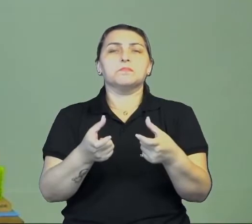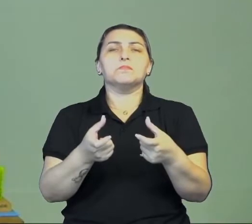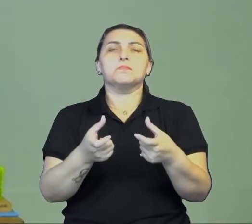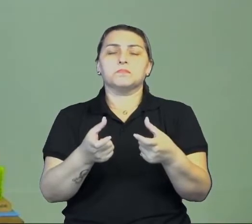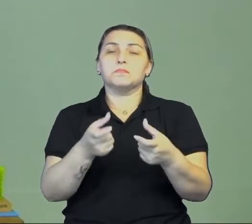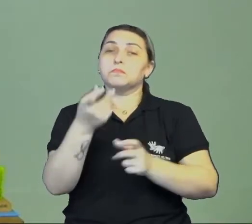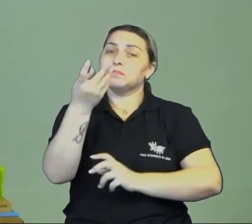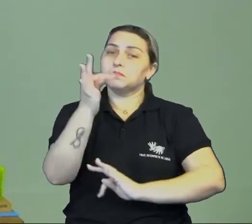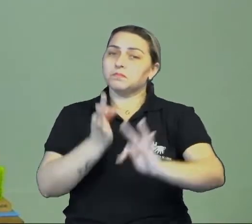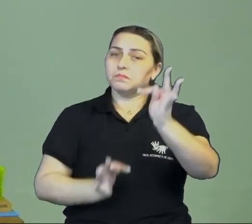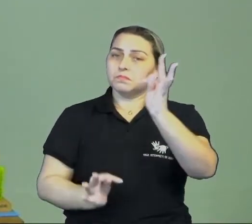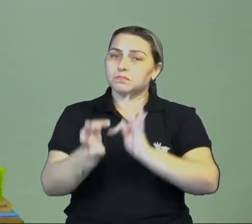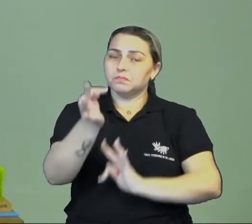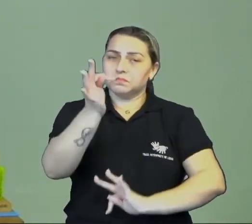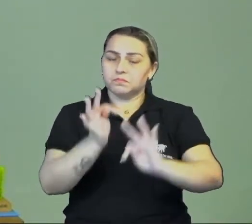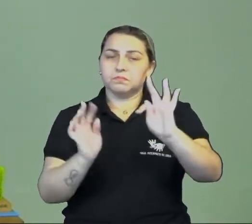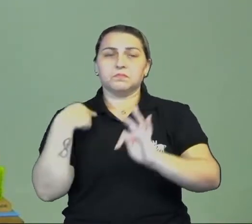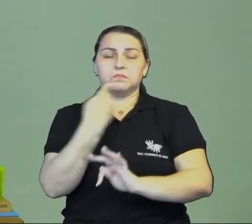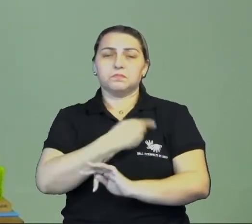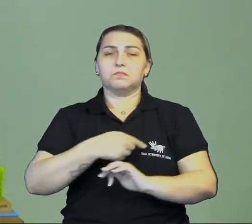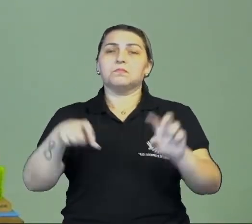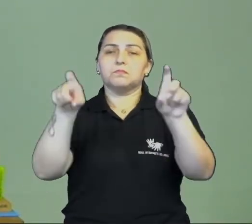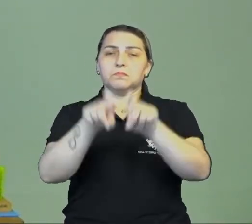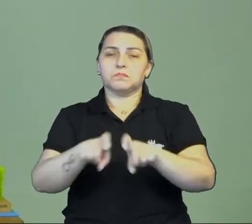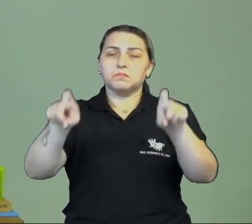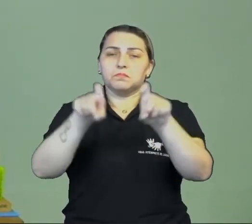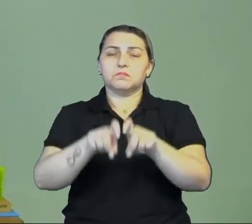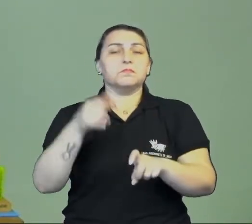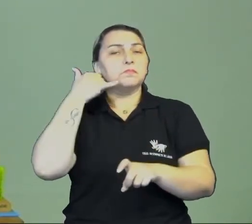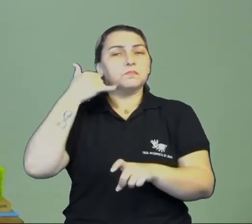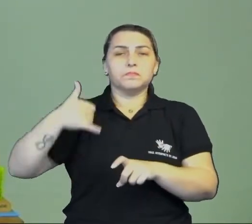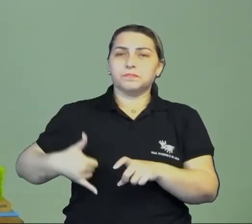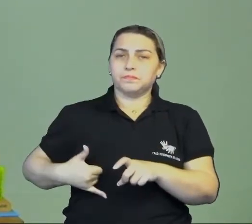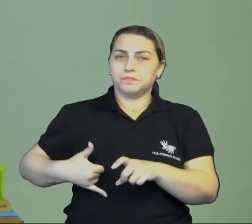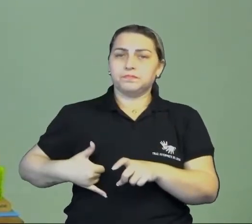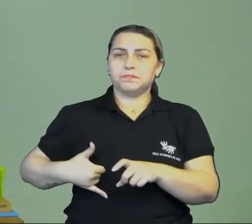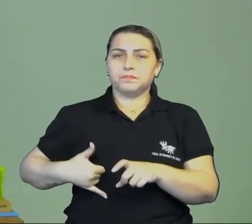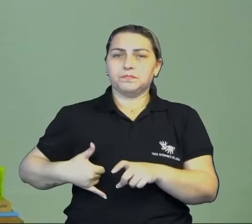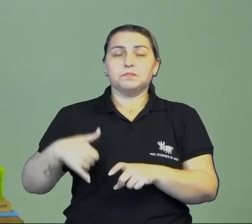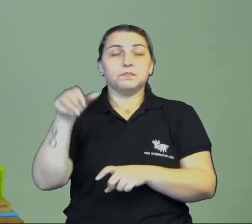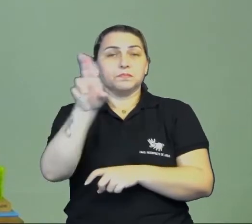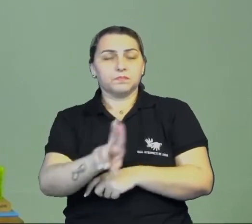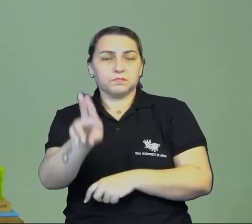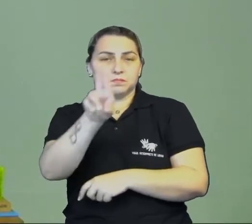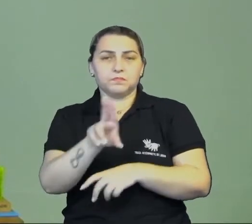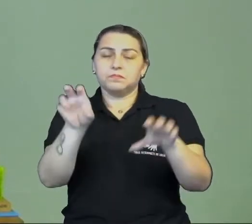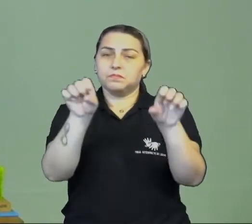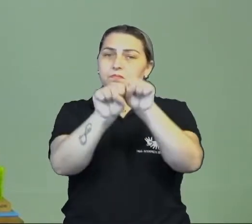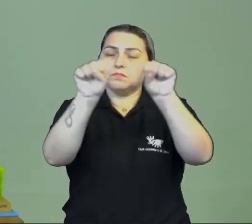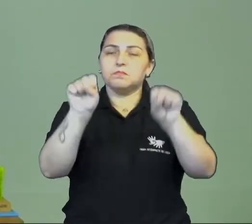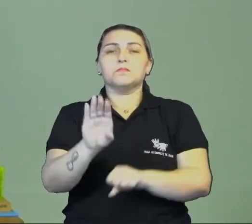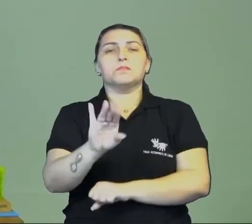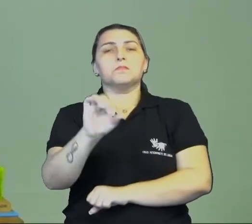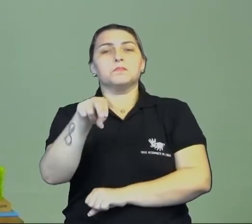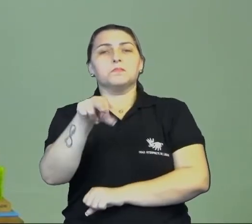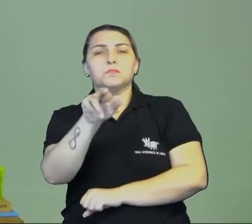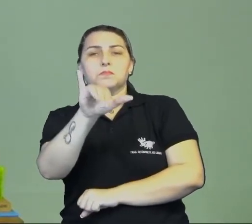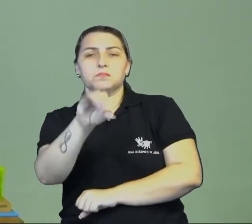parte da tecnologia, nos nossos computadores, nos nossos celulares, se usa o sistema